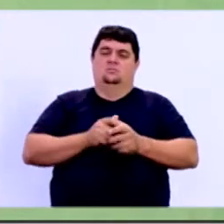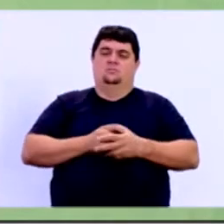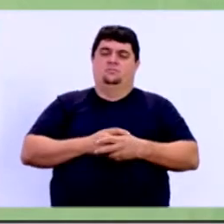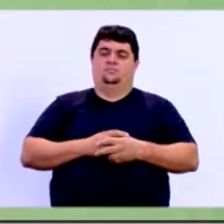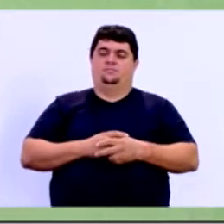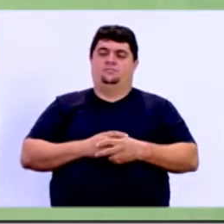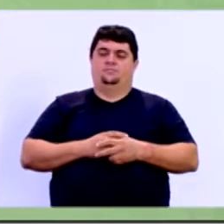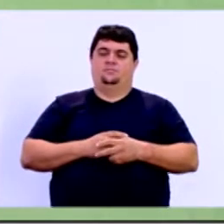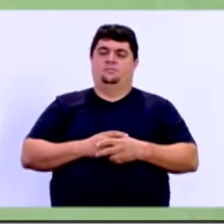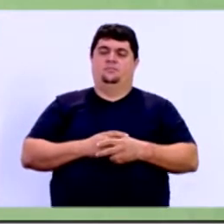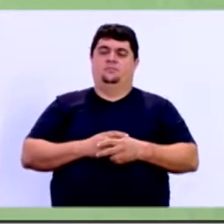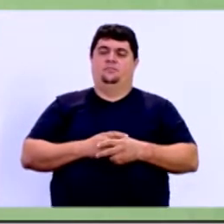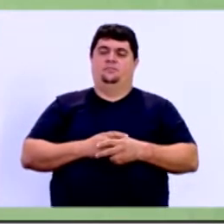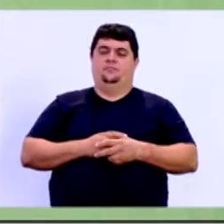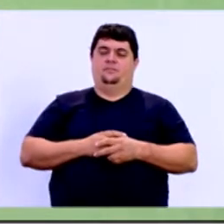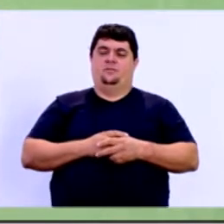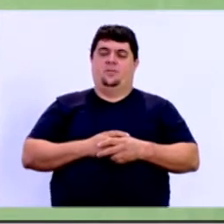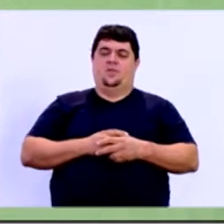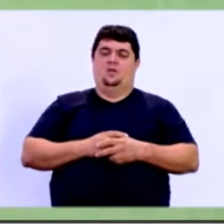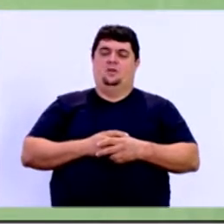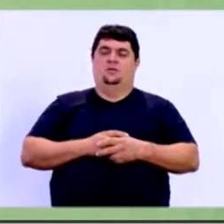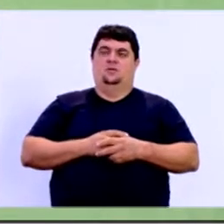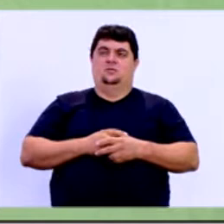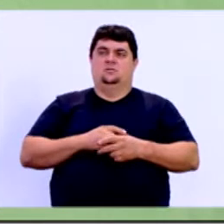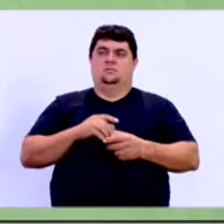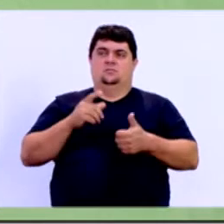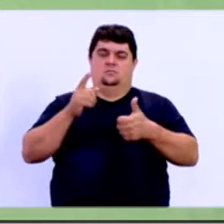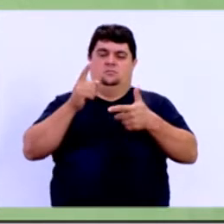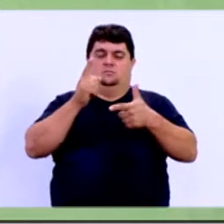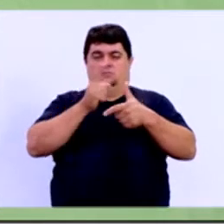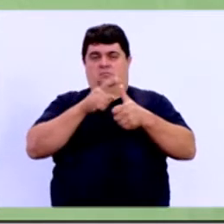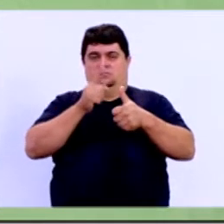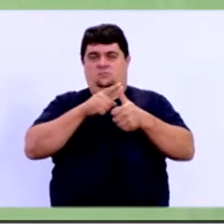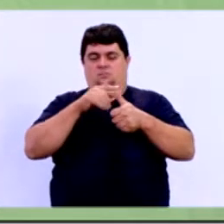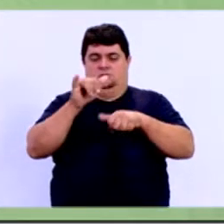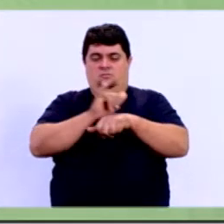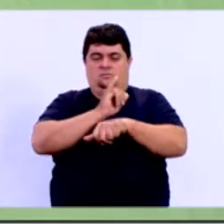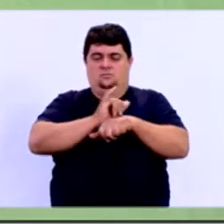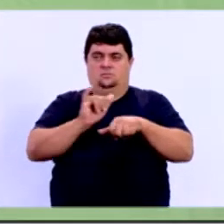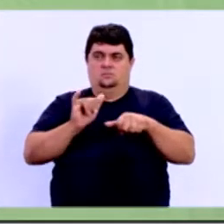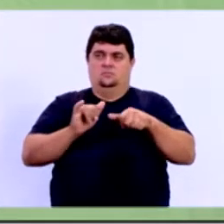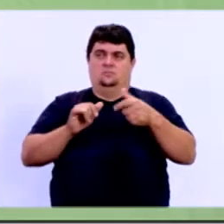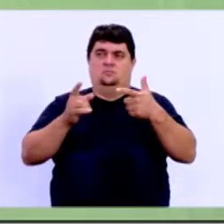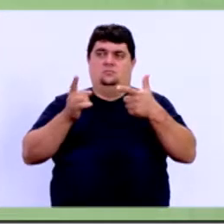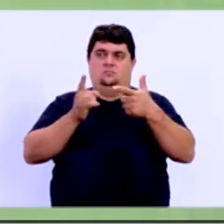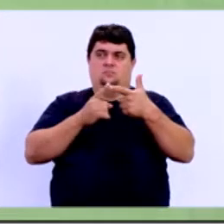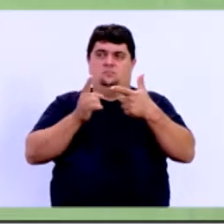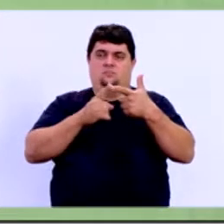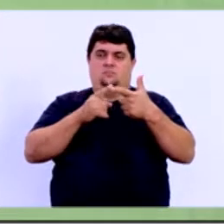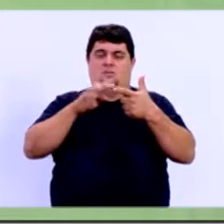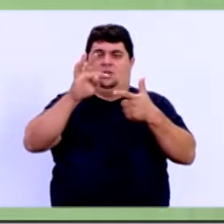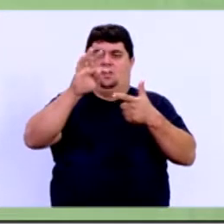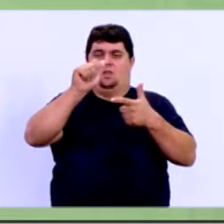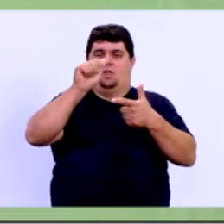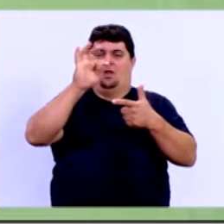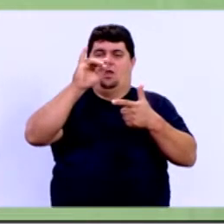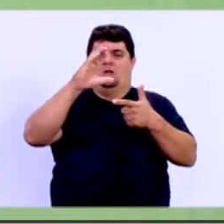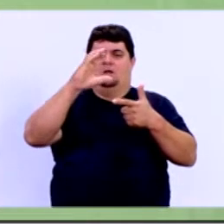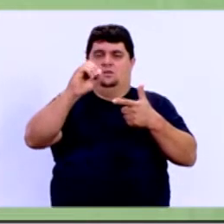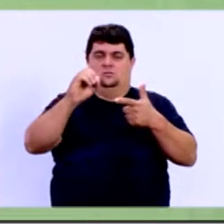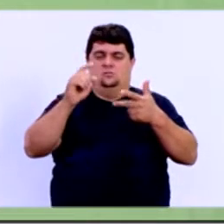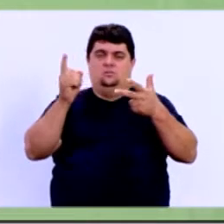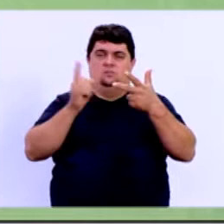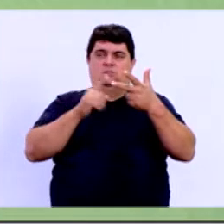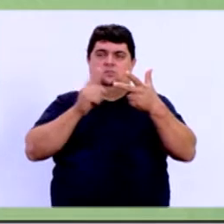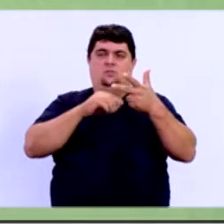né? E aí nós temos aqui, então, nesse primeiro nível, o nível estratégico, nós temos o nível tático e nós temos o